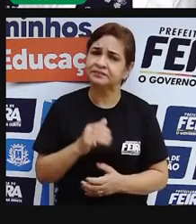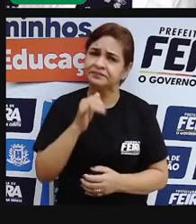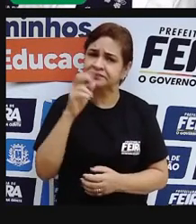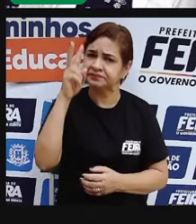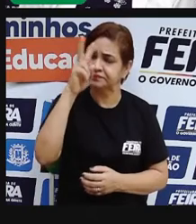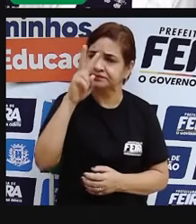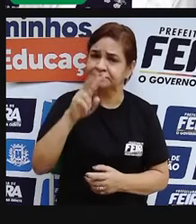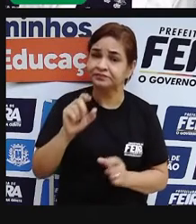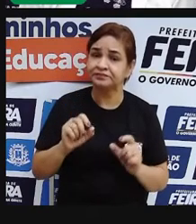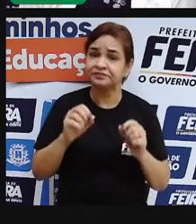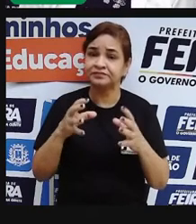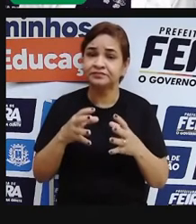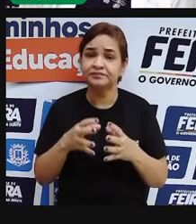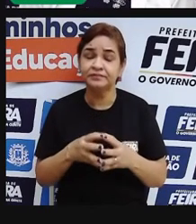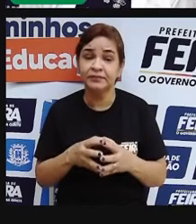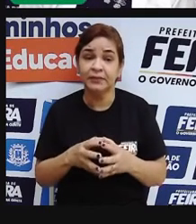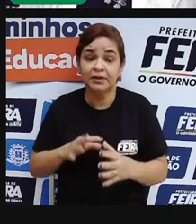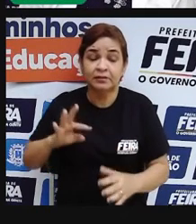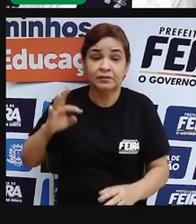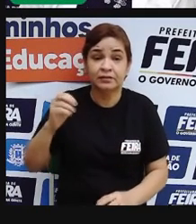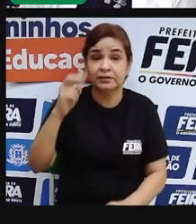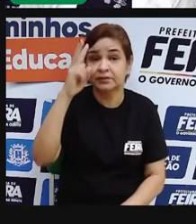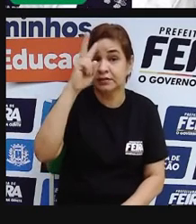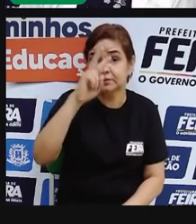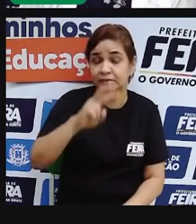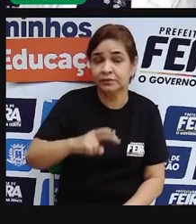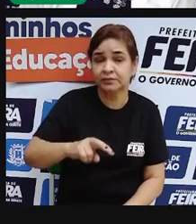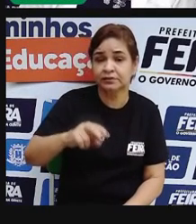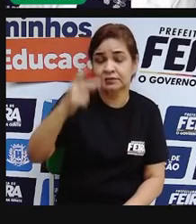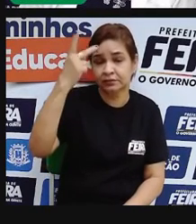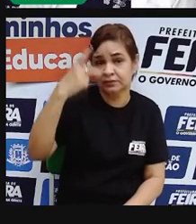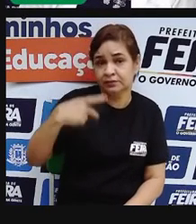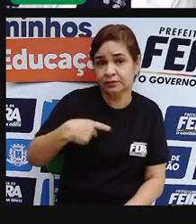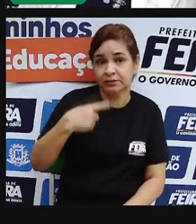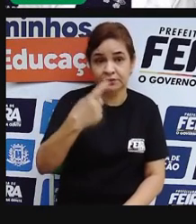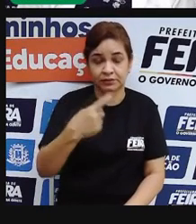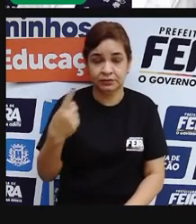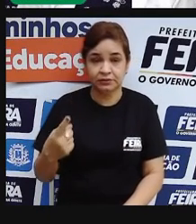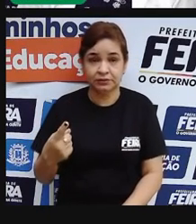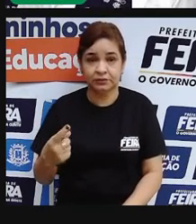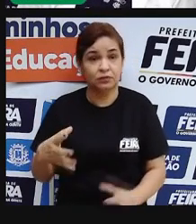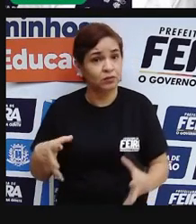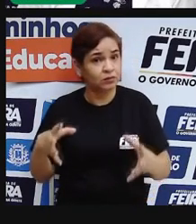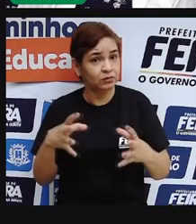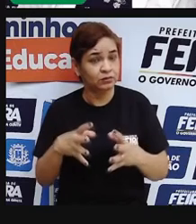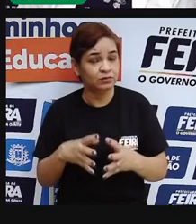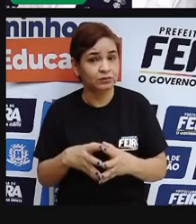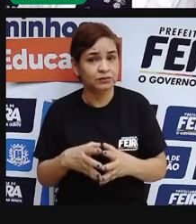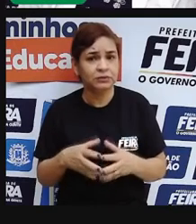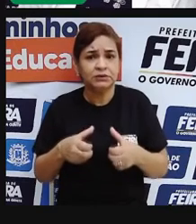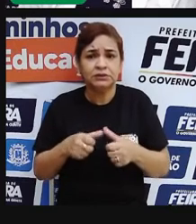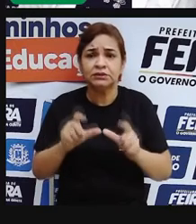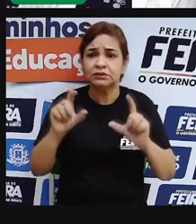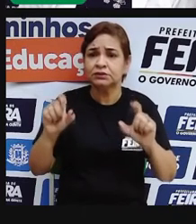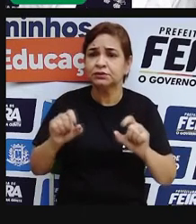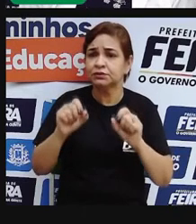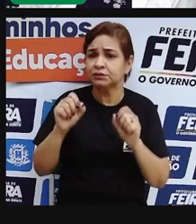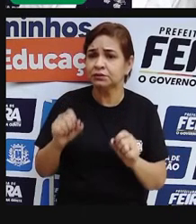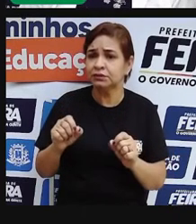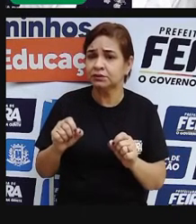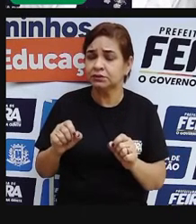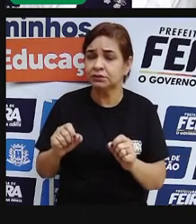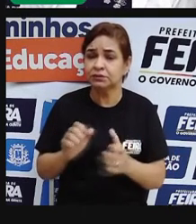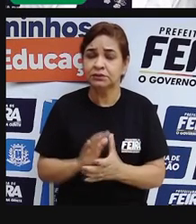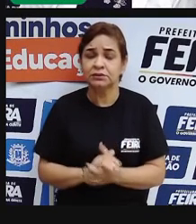é composta por nossas lembranças individuais e coletivas e nelas estão presentes os elementos